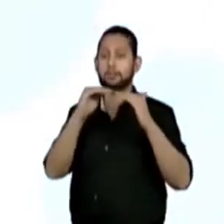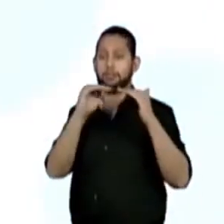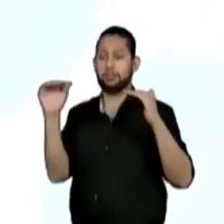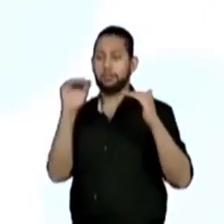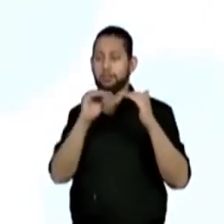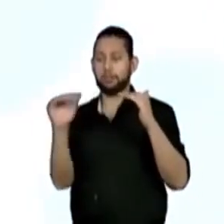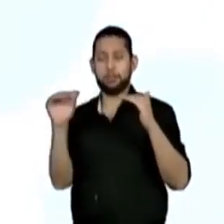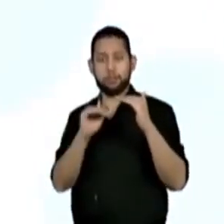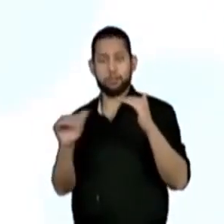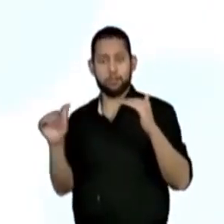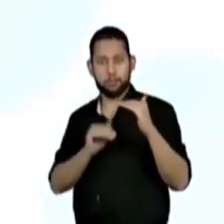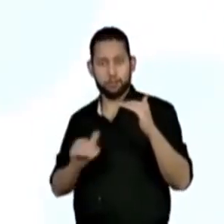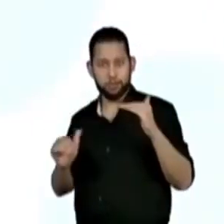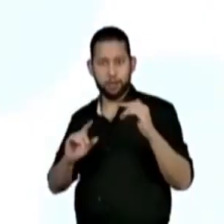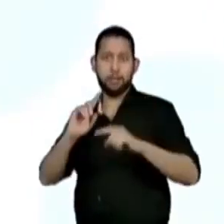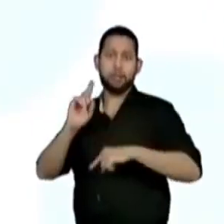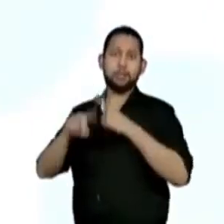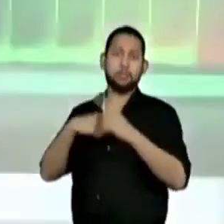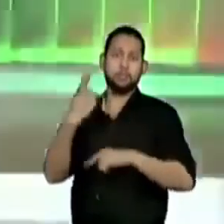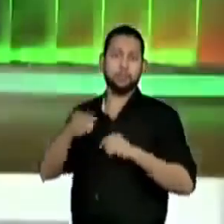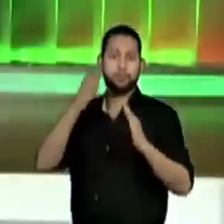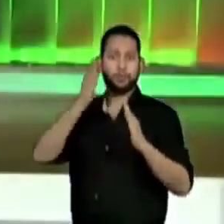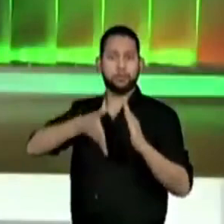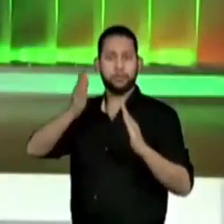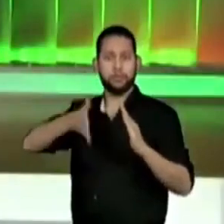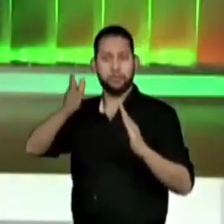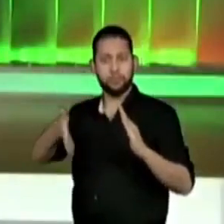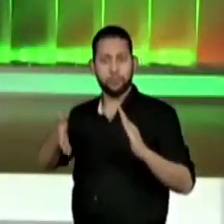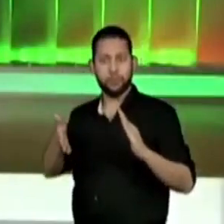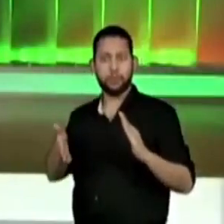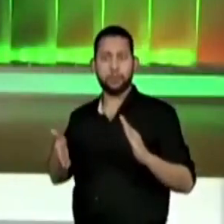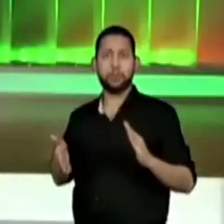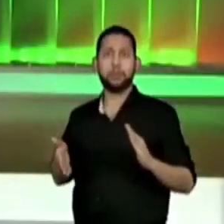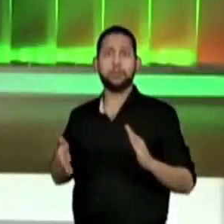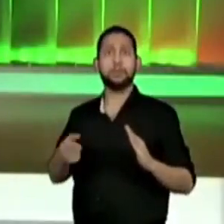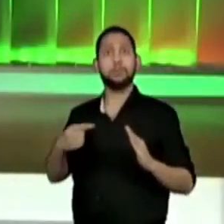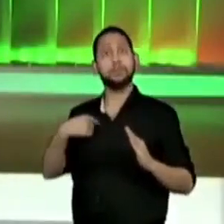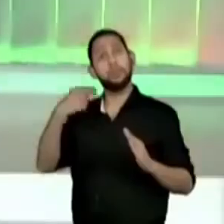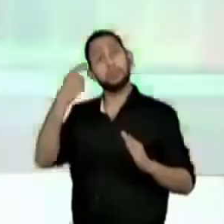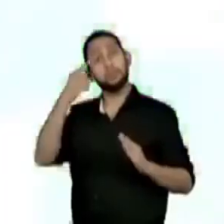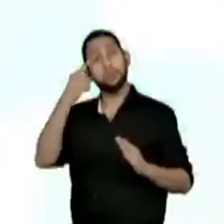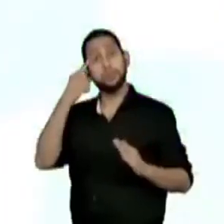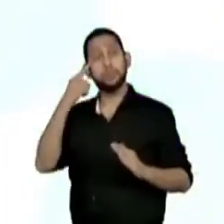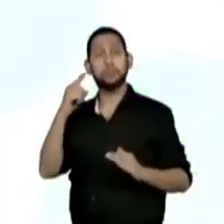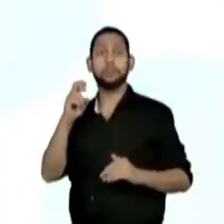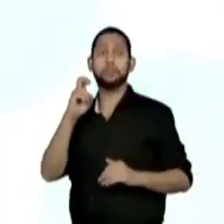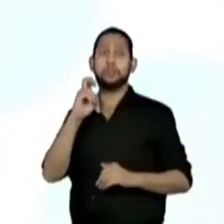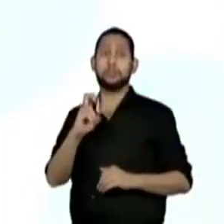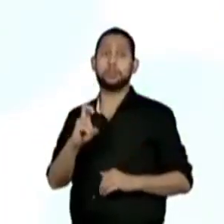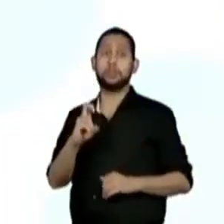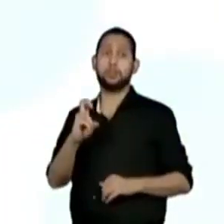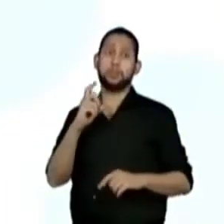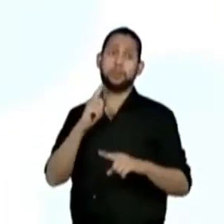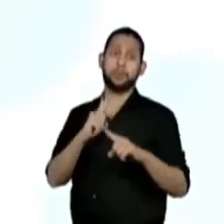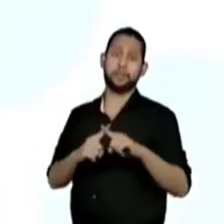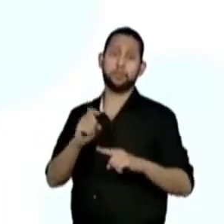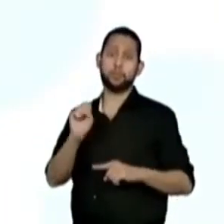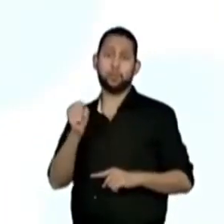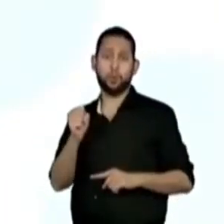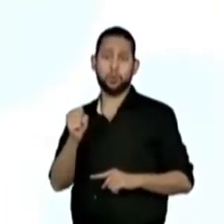contei na vertical e na realidade eu cheguei no 5 x